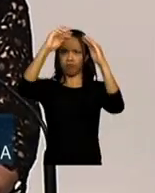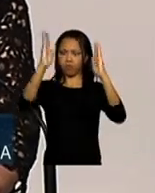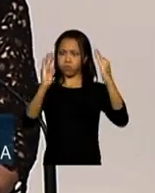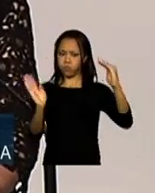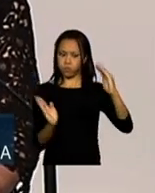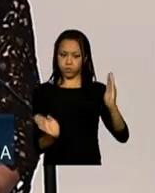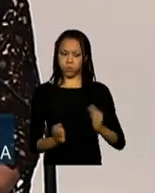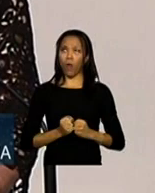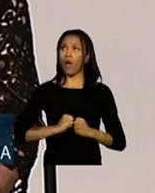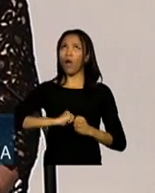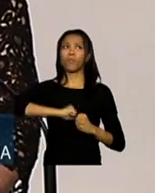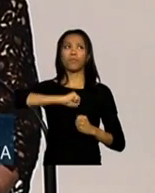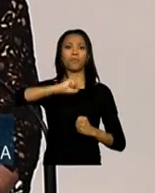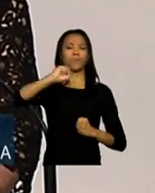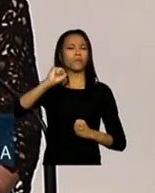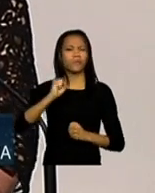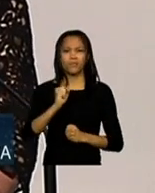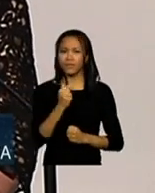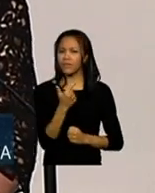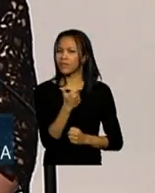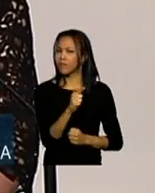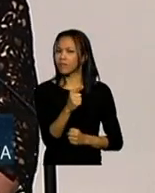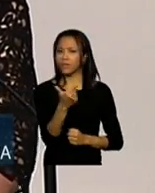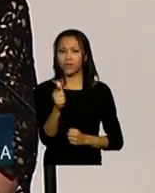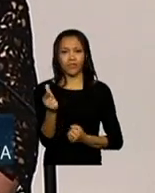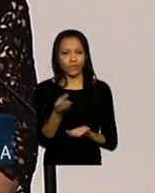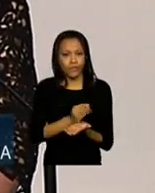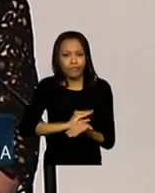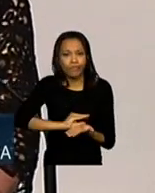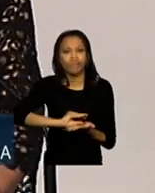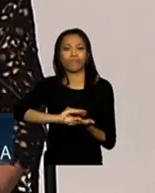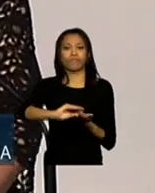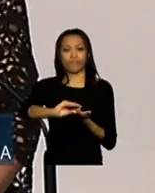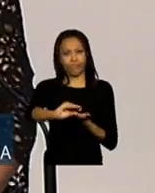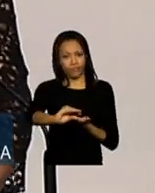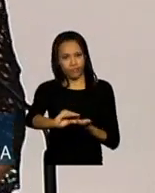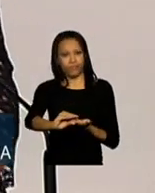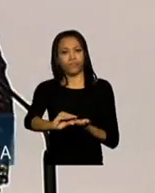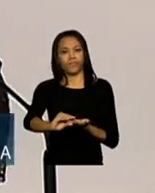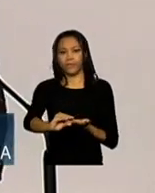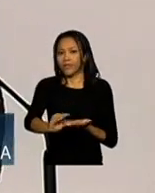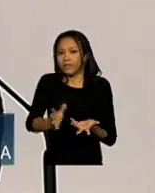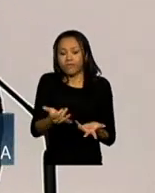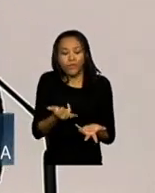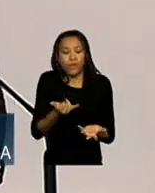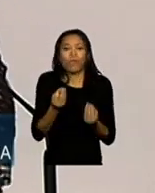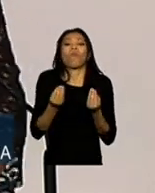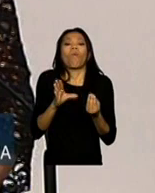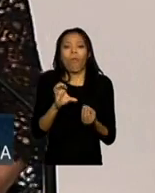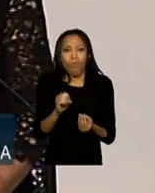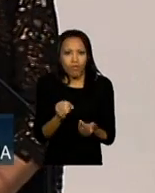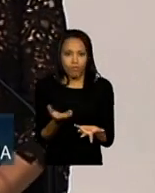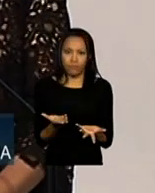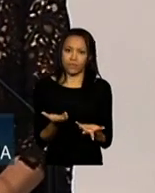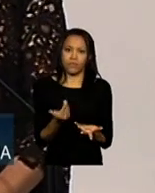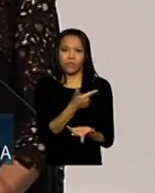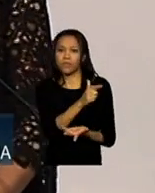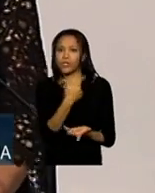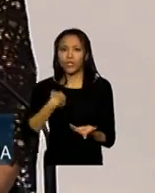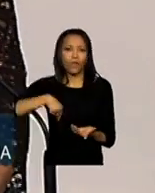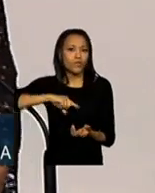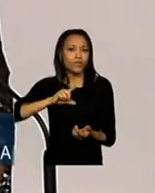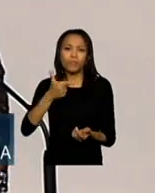continentais não tenha este investimento. É imperdoável não termos